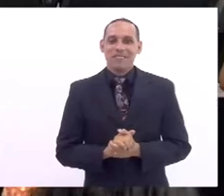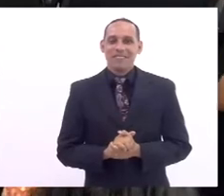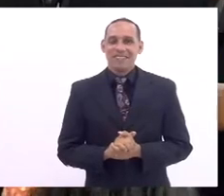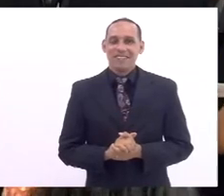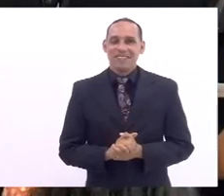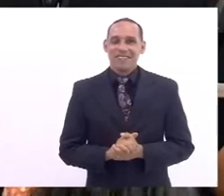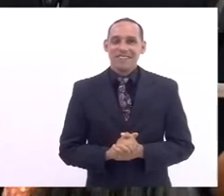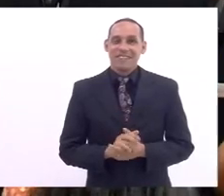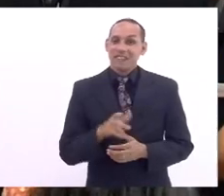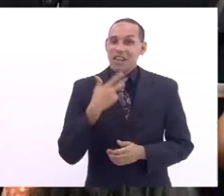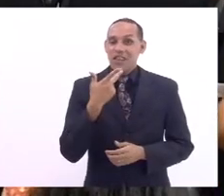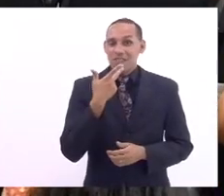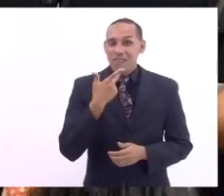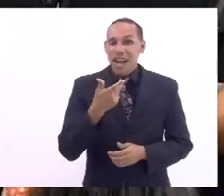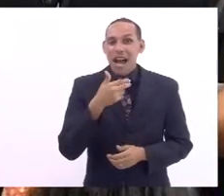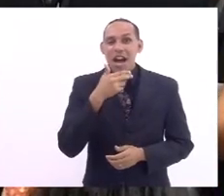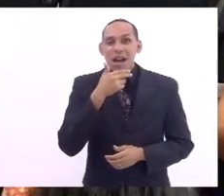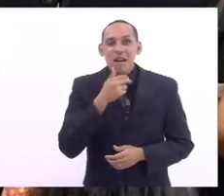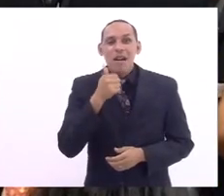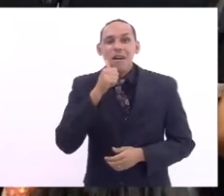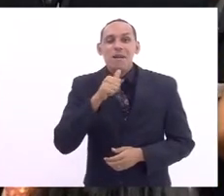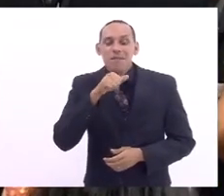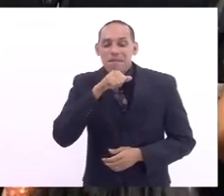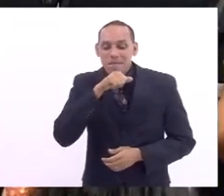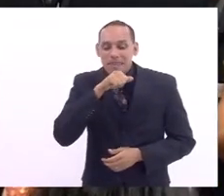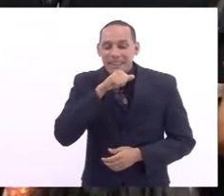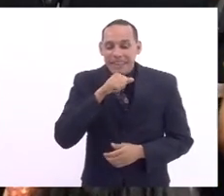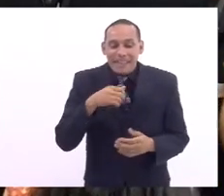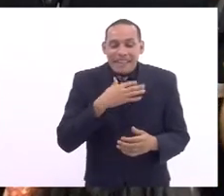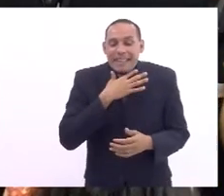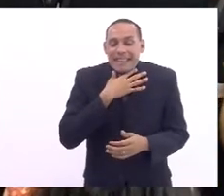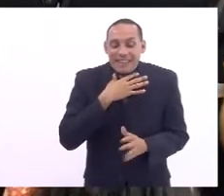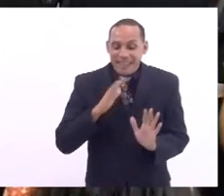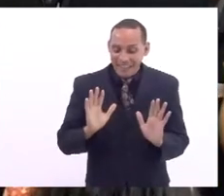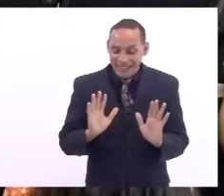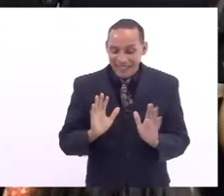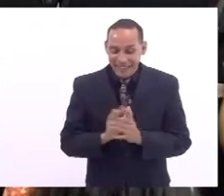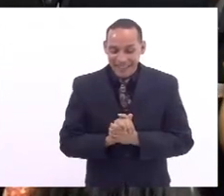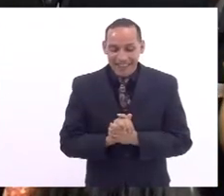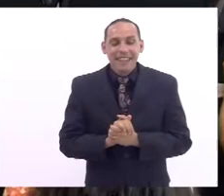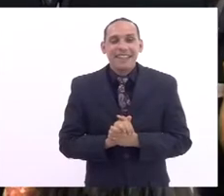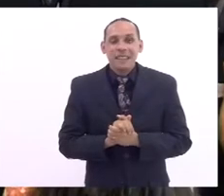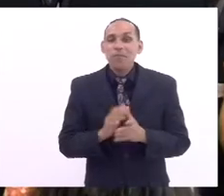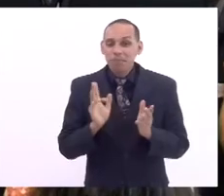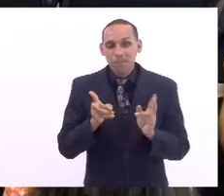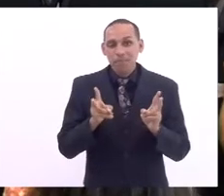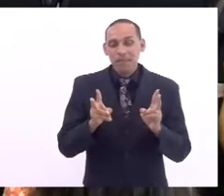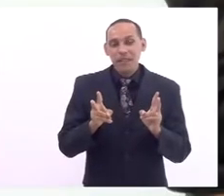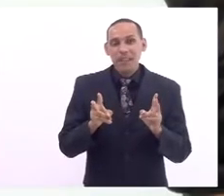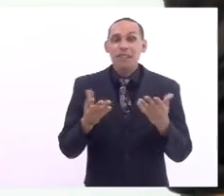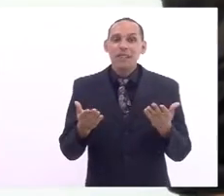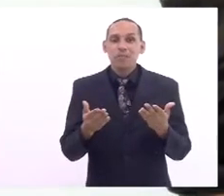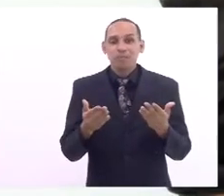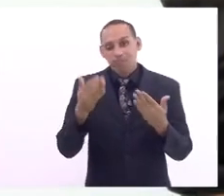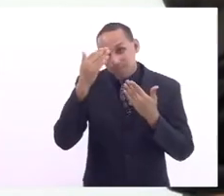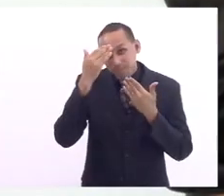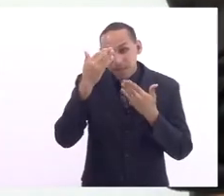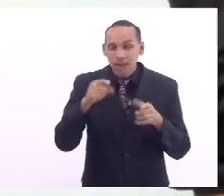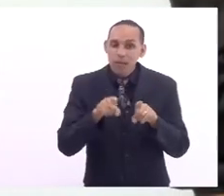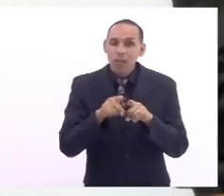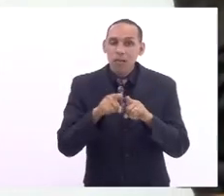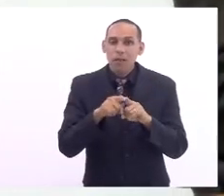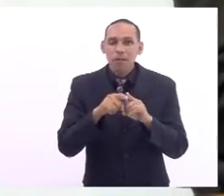o vale pai e mãe de engasgar né Mas vamos lá e segunda aqui na ordem dos agradecimentos